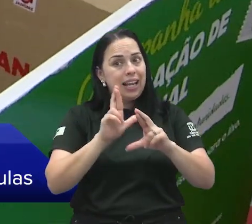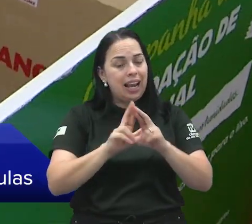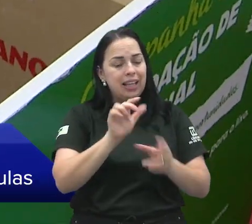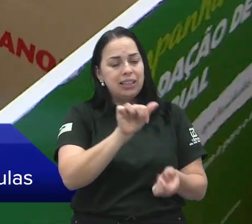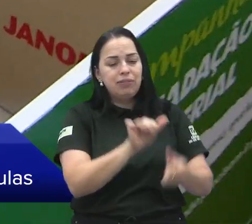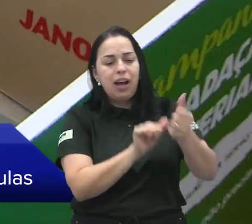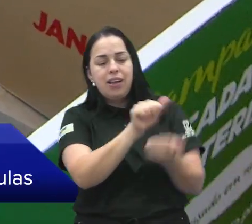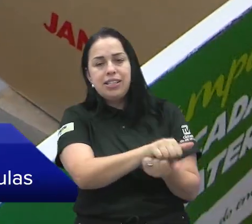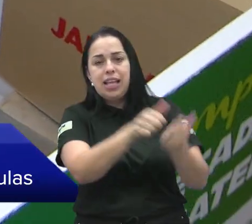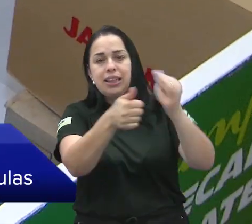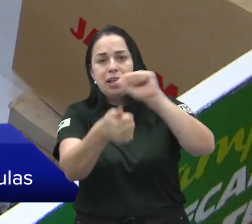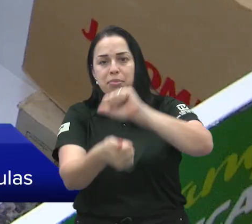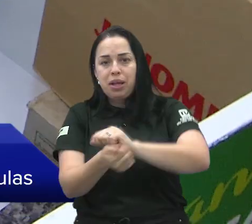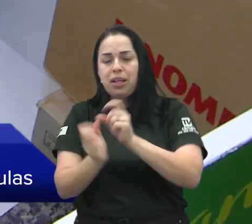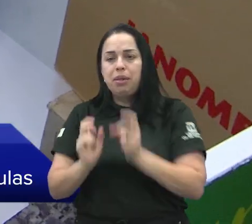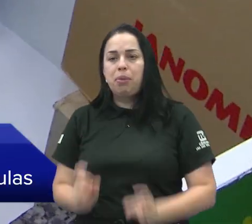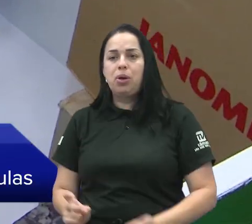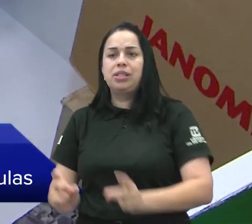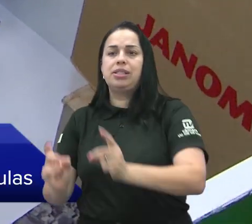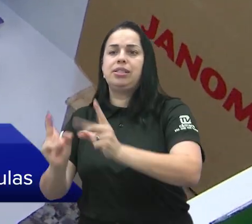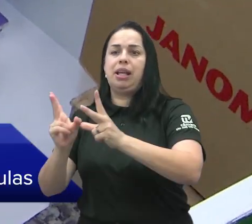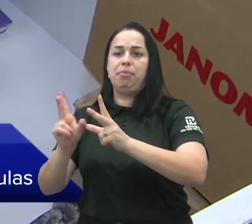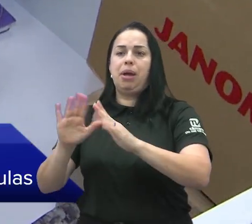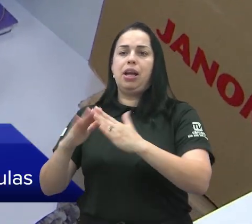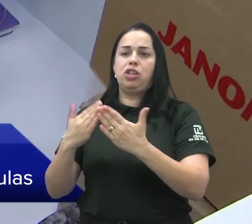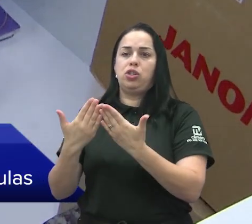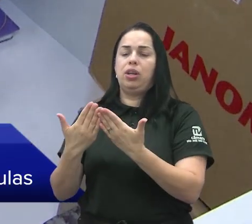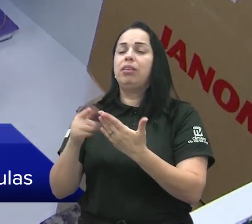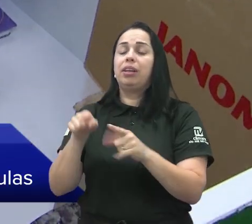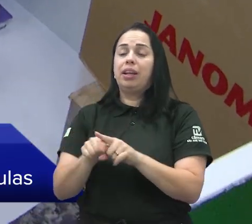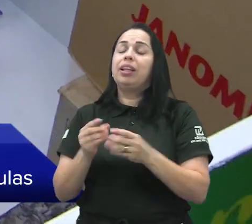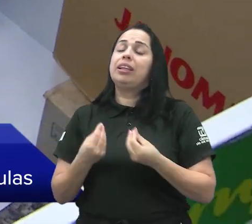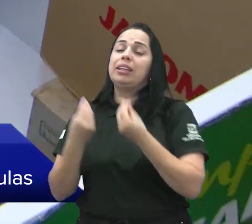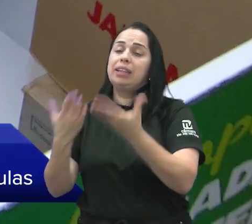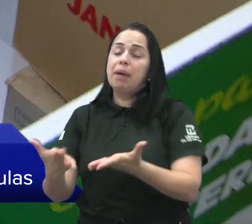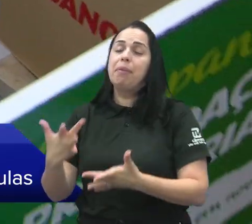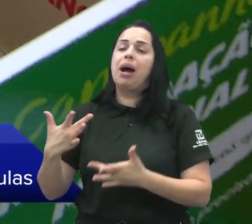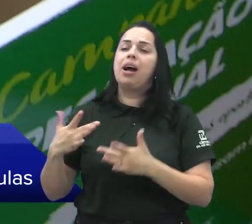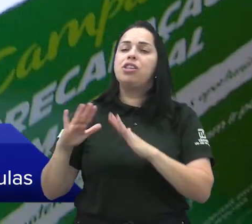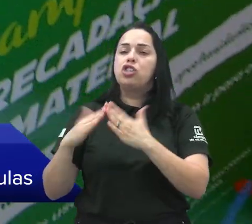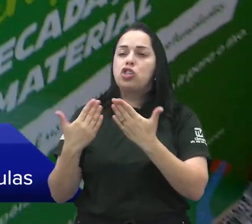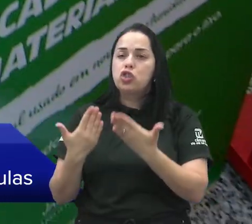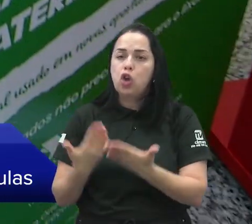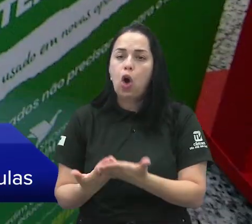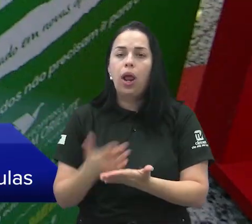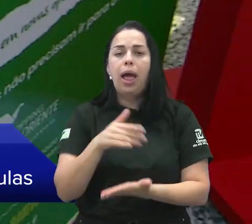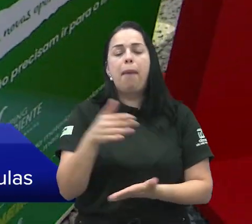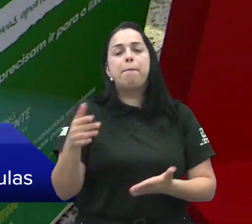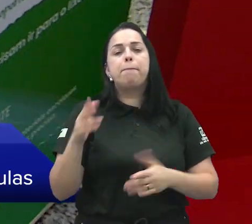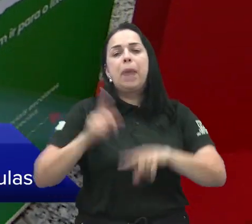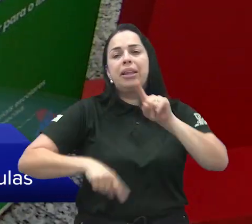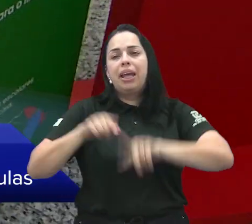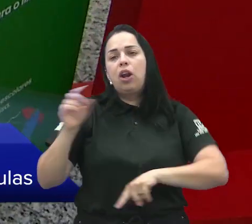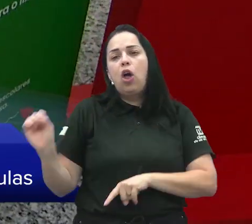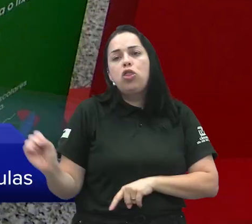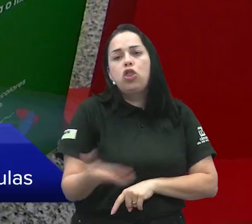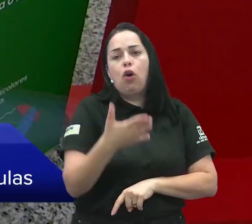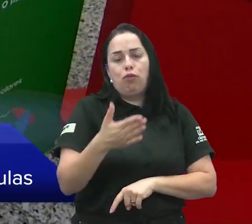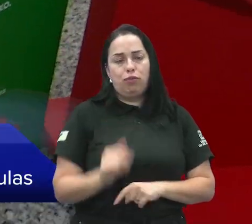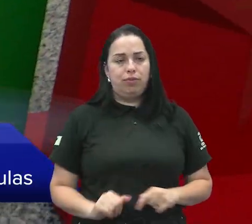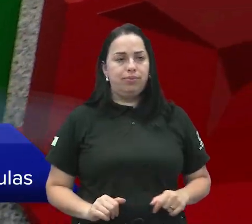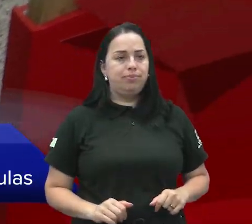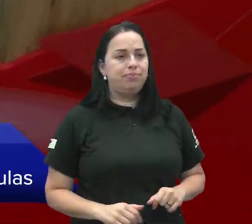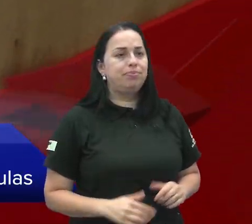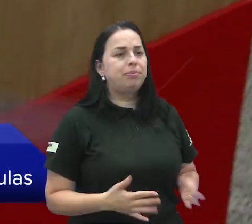reciclados e distribuídos para as escolas e que são cadastradas na ONG. Tá? Então, vira material novo escolar